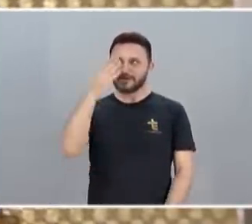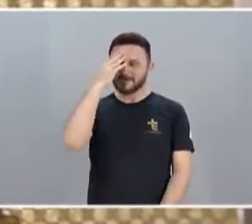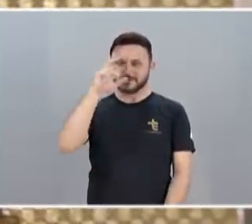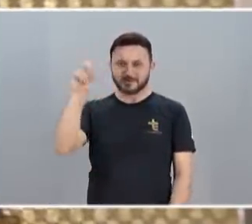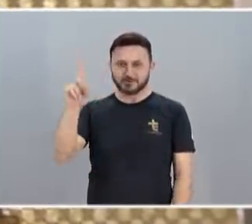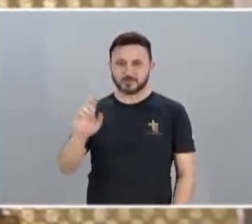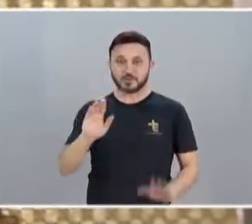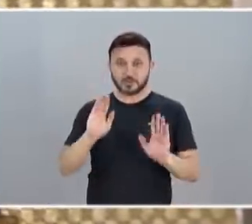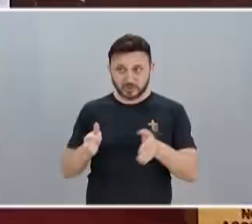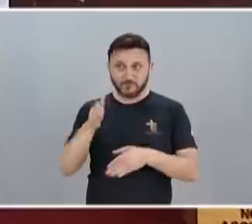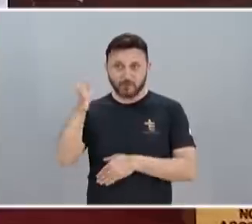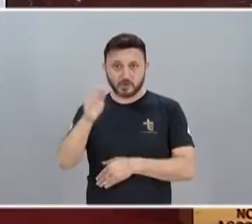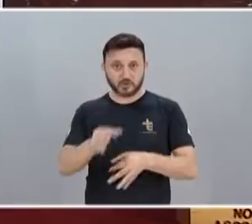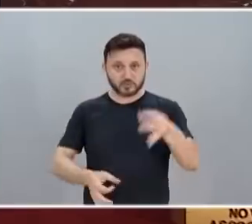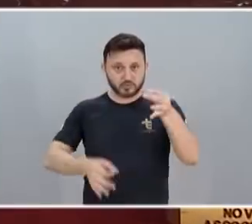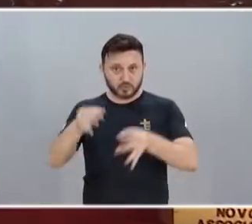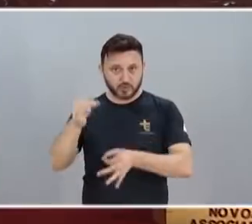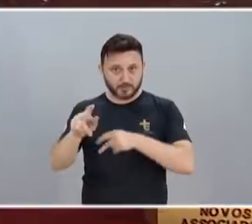Já?